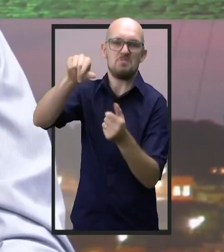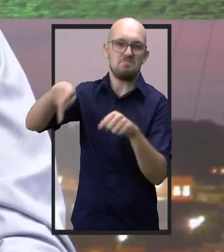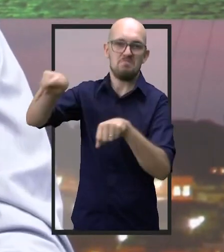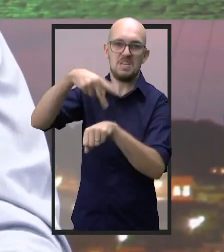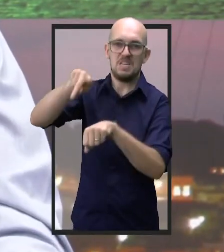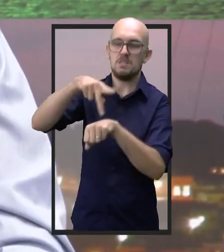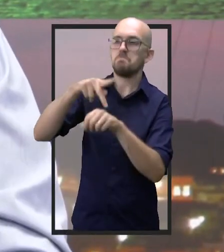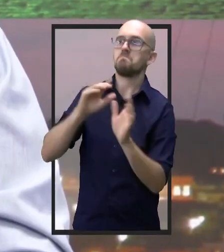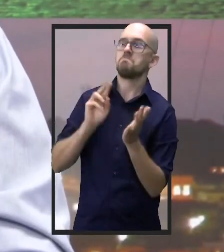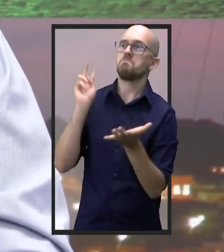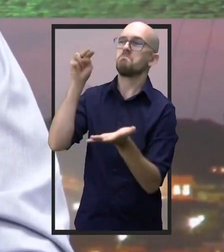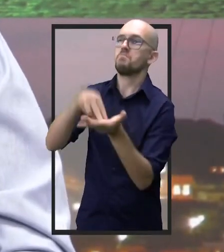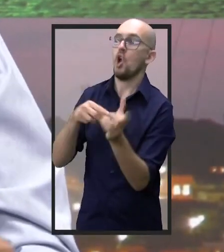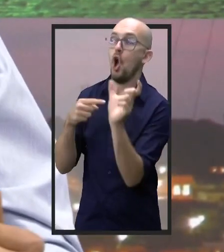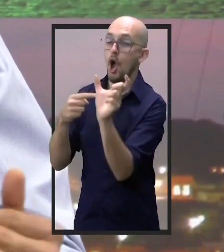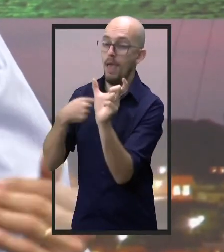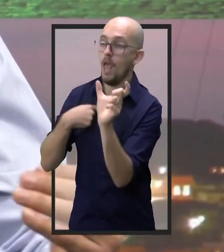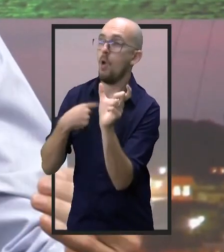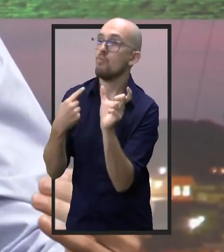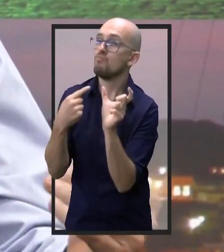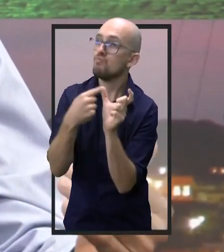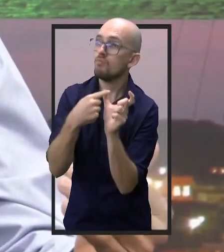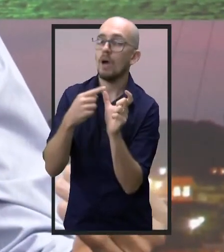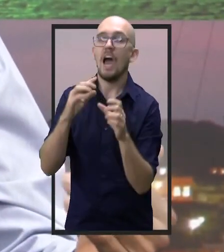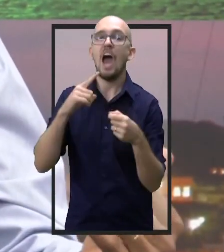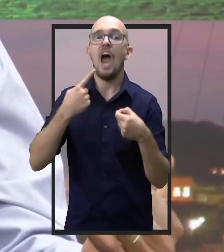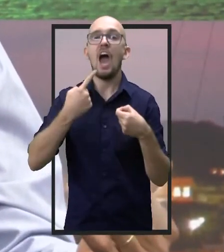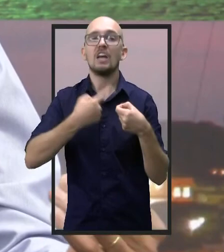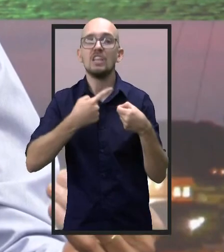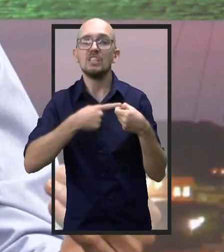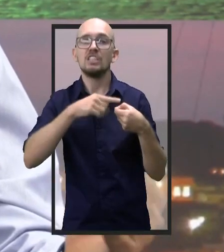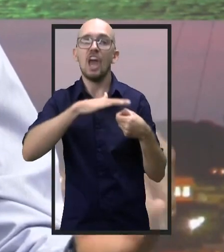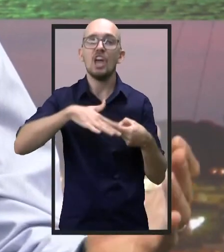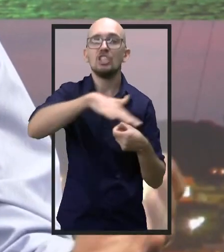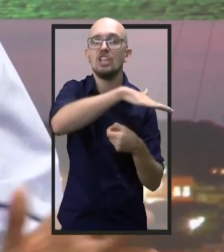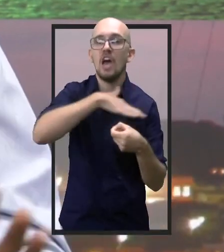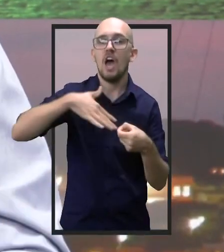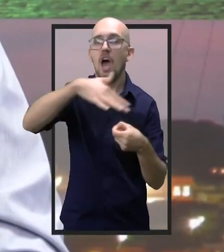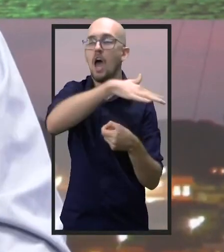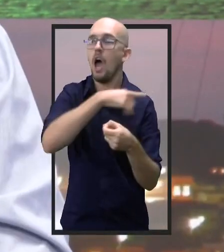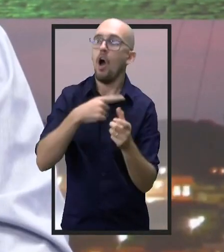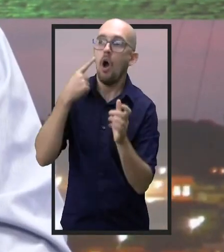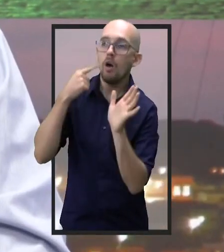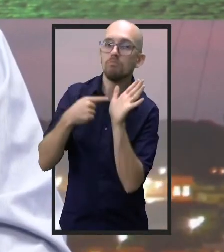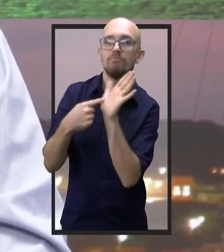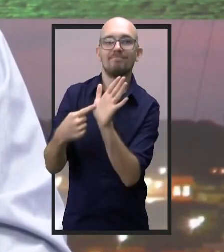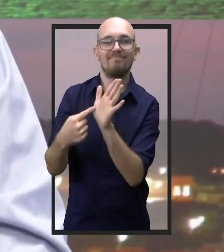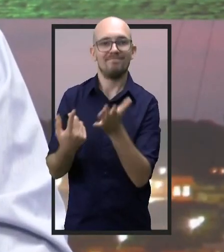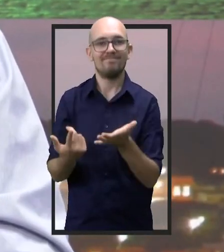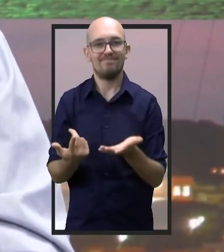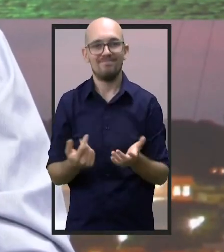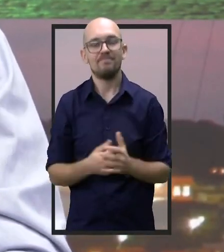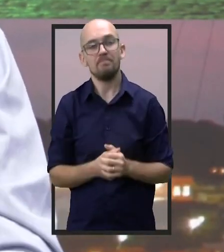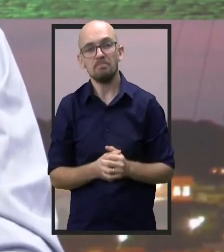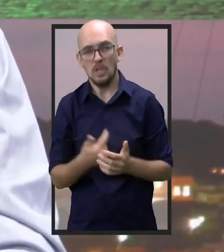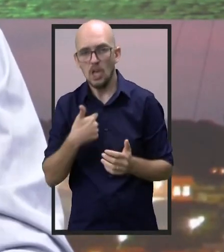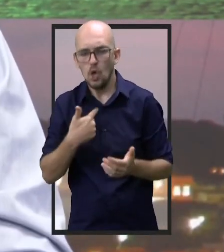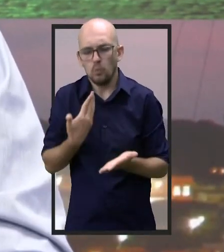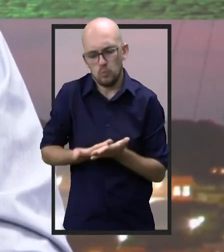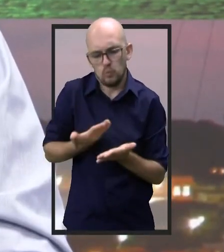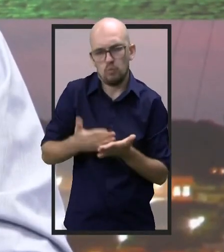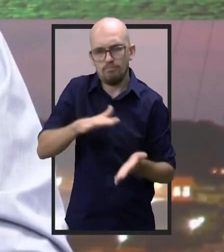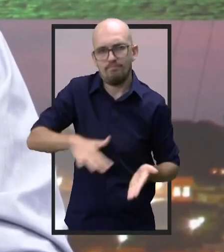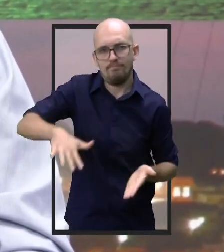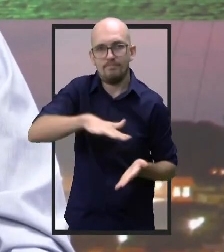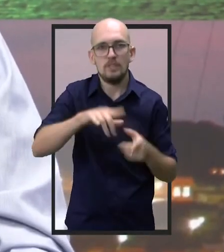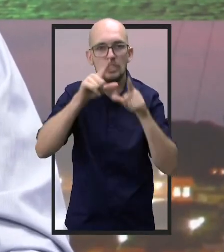diálogo e discurso, isso ajuda. Então, procurei estudar, aprendi minha região, conheço um pouco, sempre procurei levar